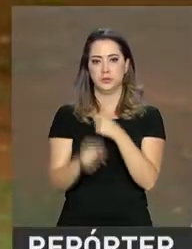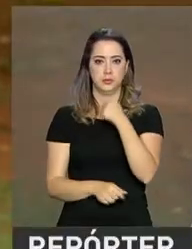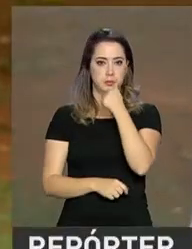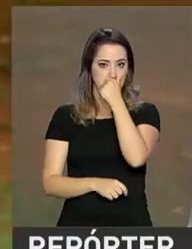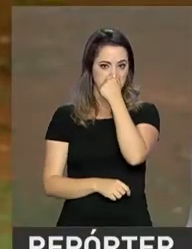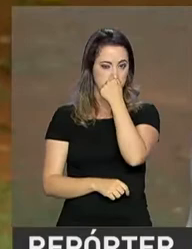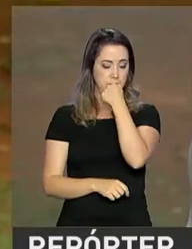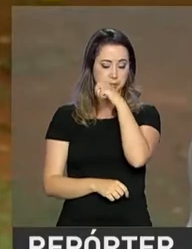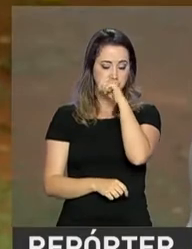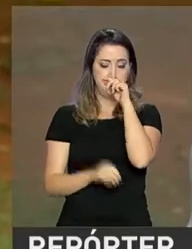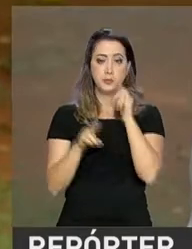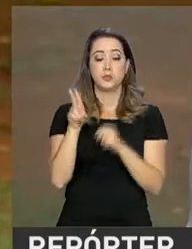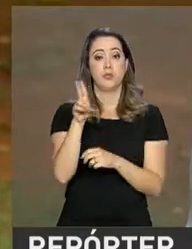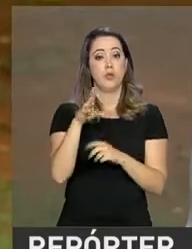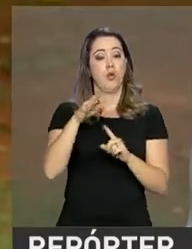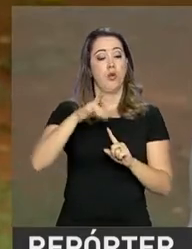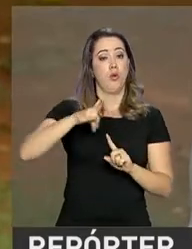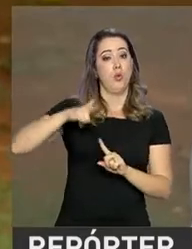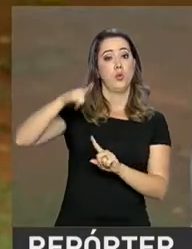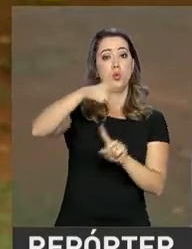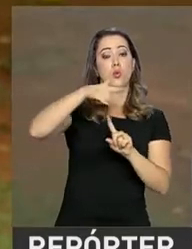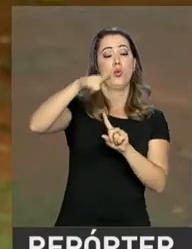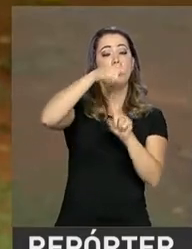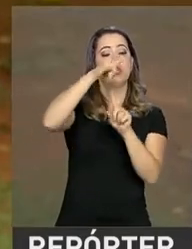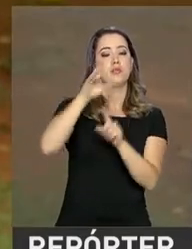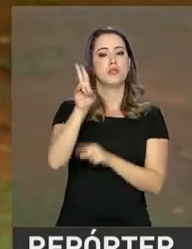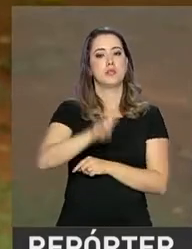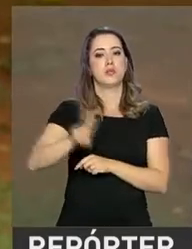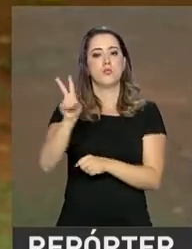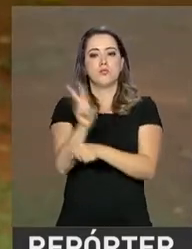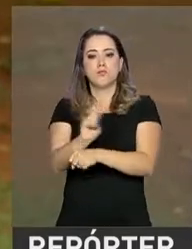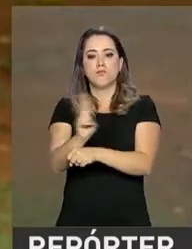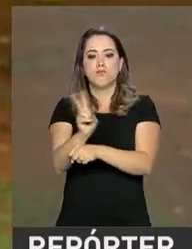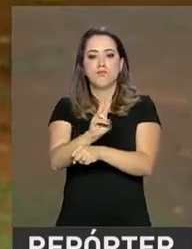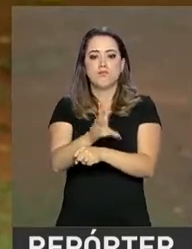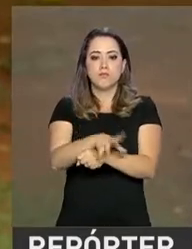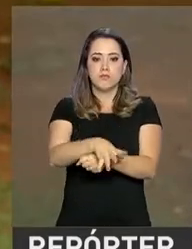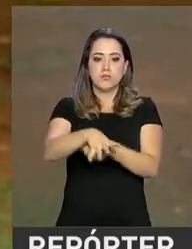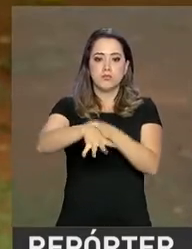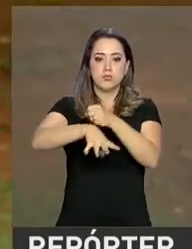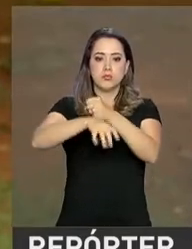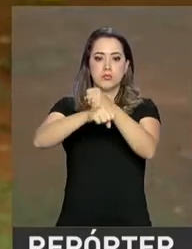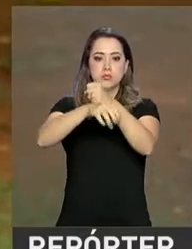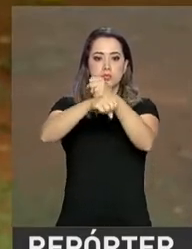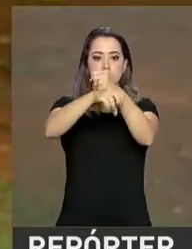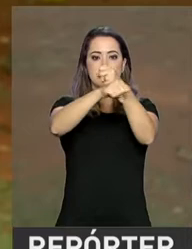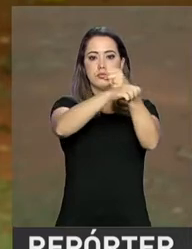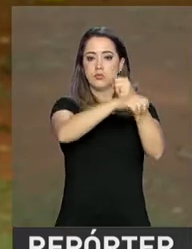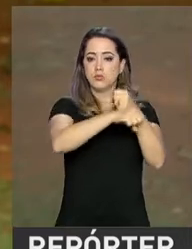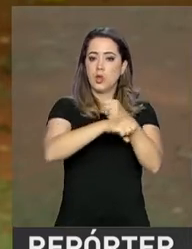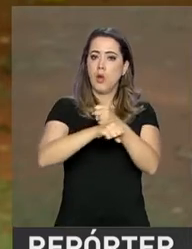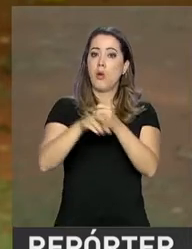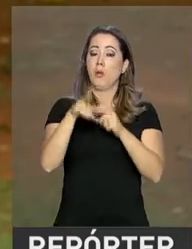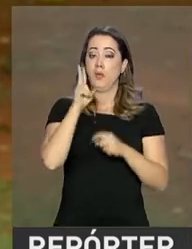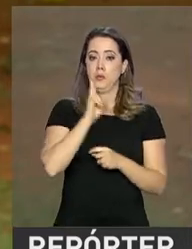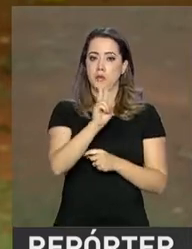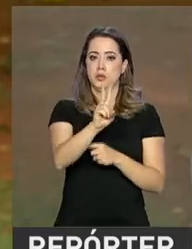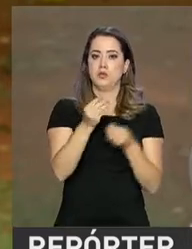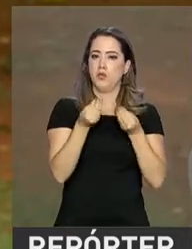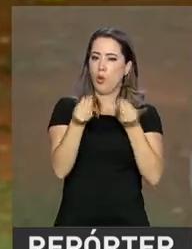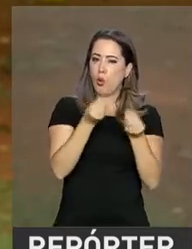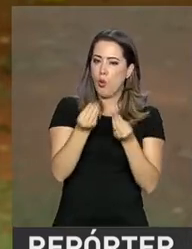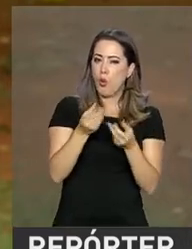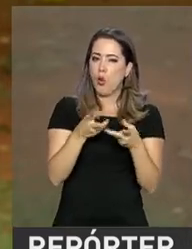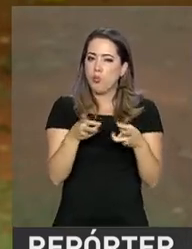será utilizado no monitoramento da floresta amazônica para garantir que as empresas concessionárias façam manejo sustentável